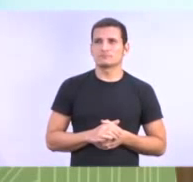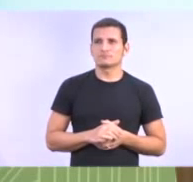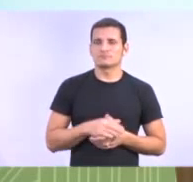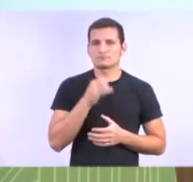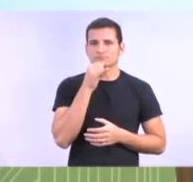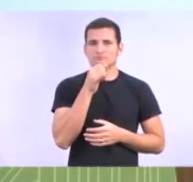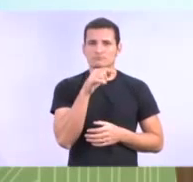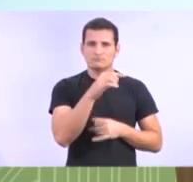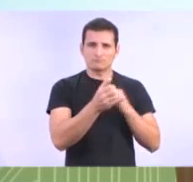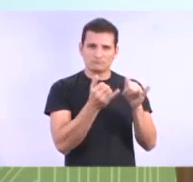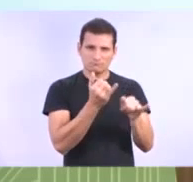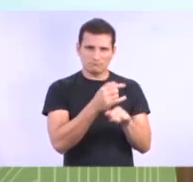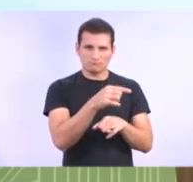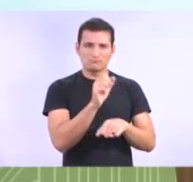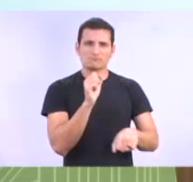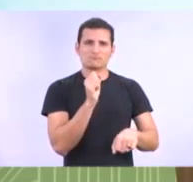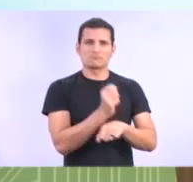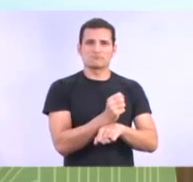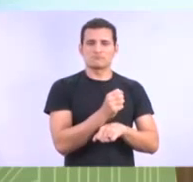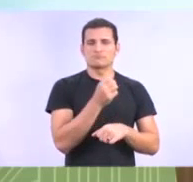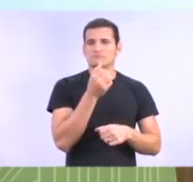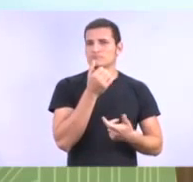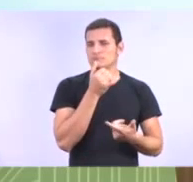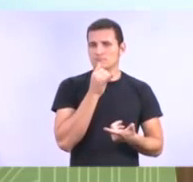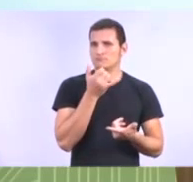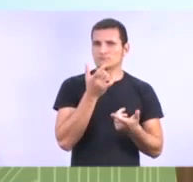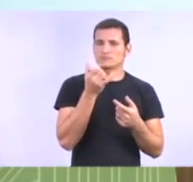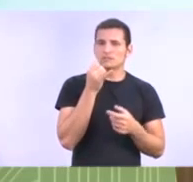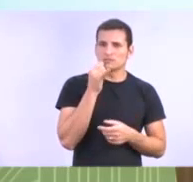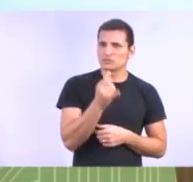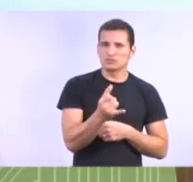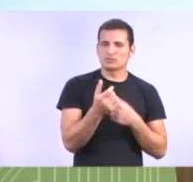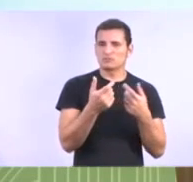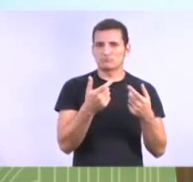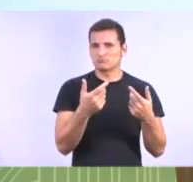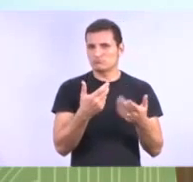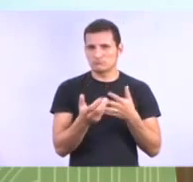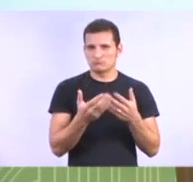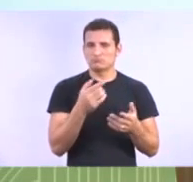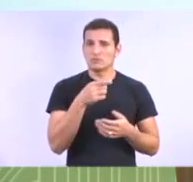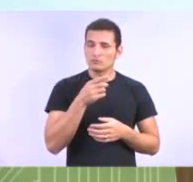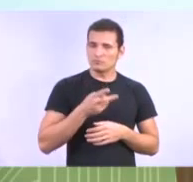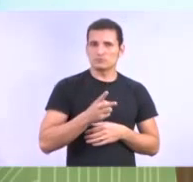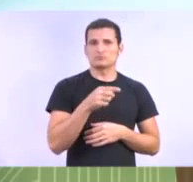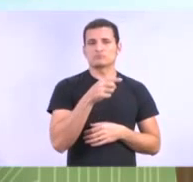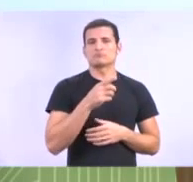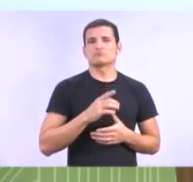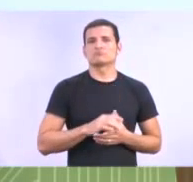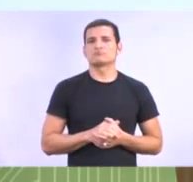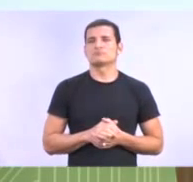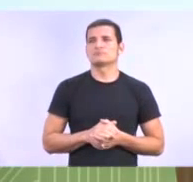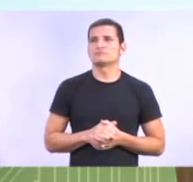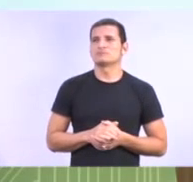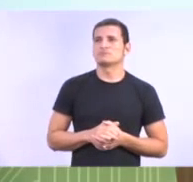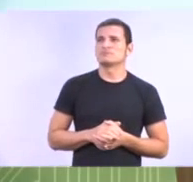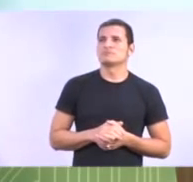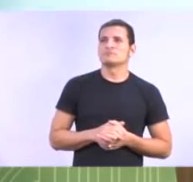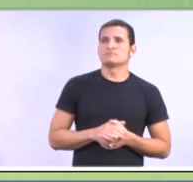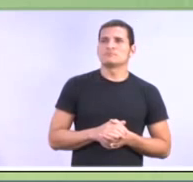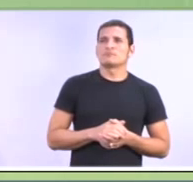de funcionar por algum motivo, queda de energia, raio, etc., que continue funcionando, ok? O segundo